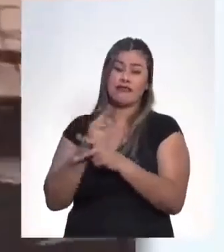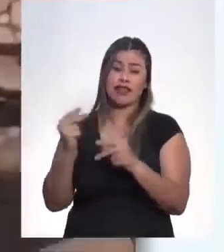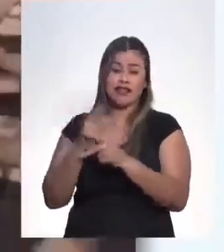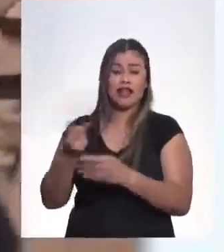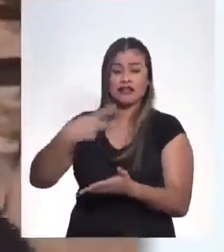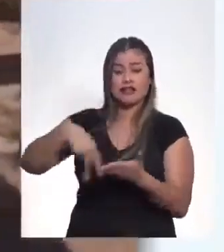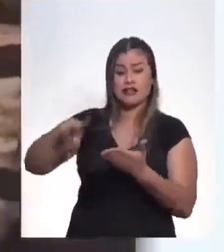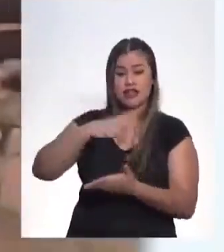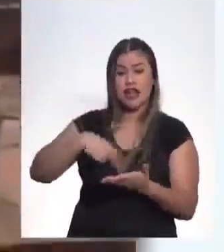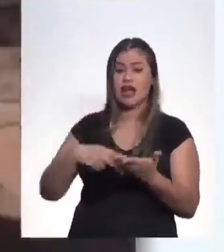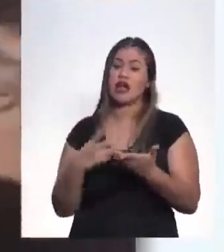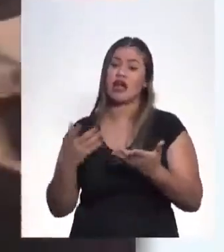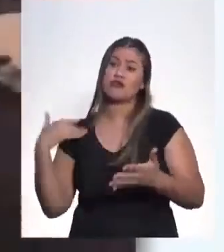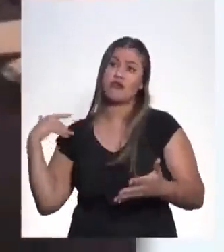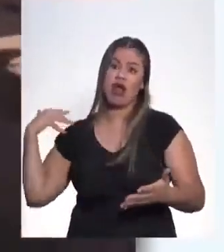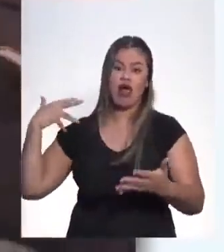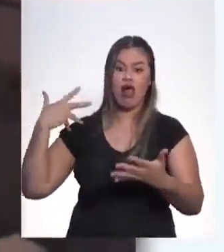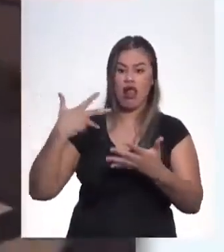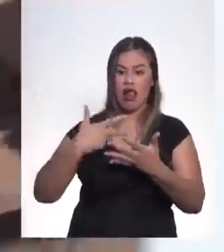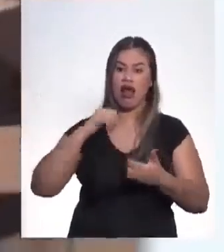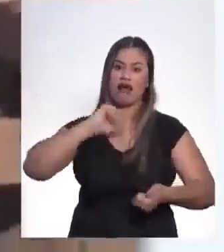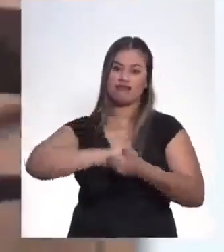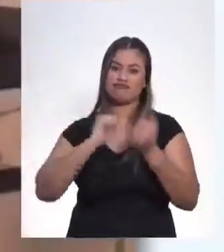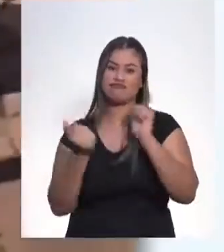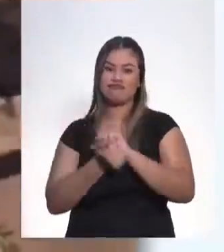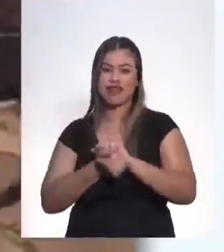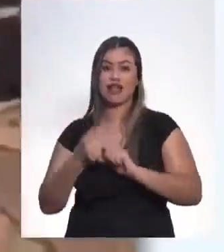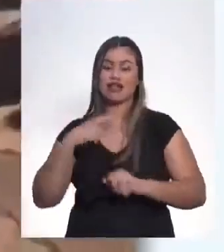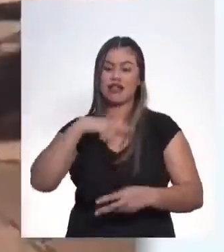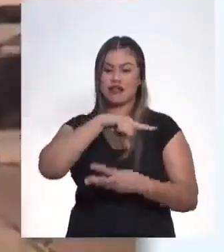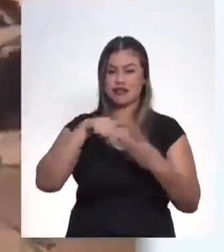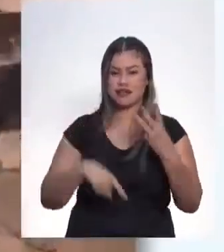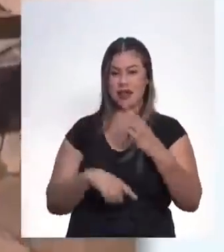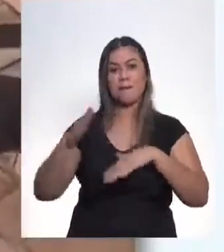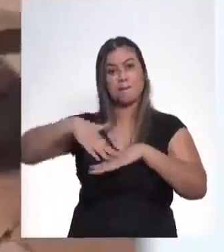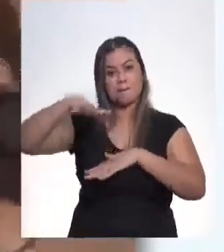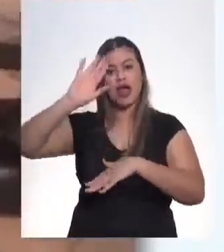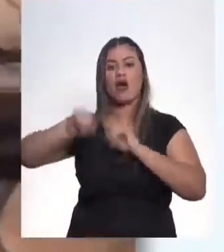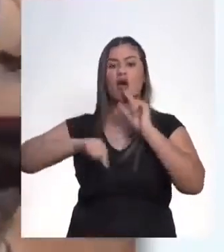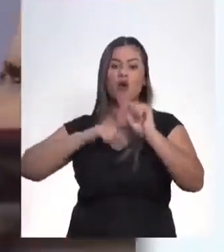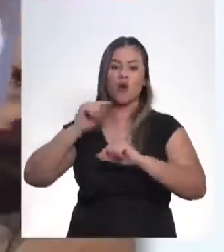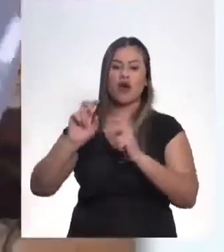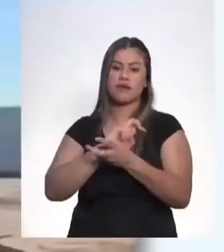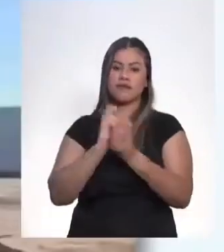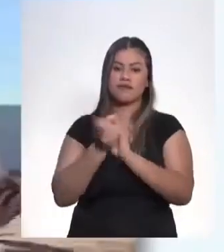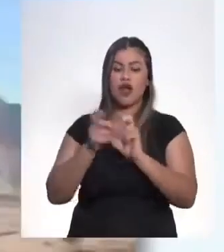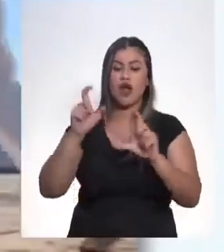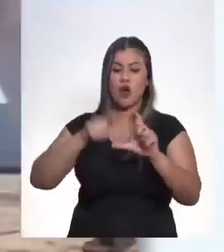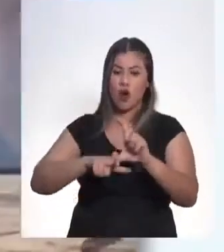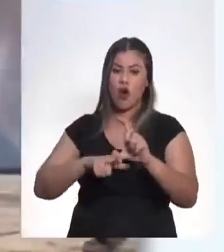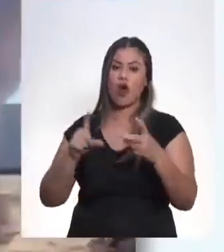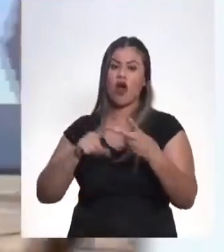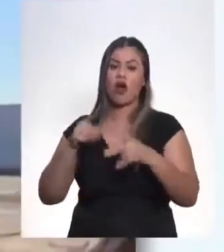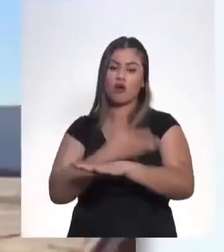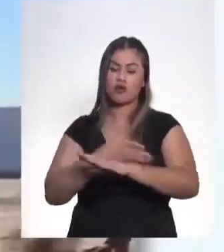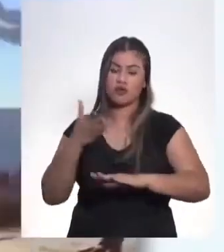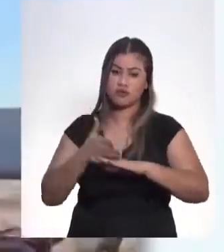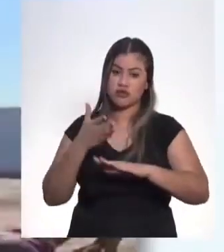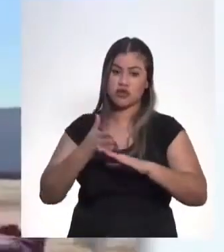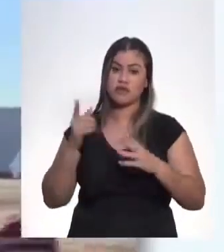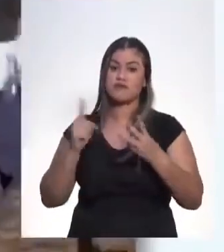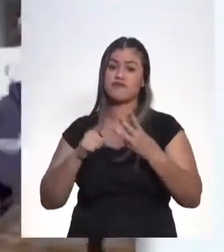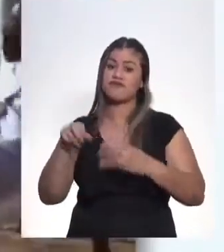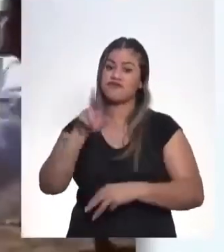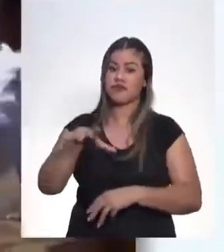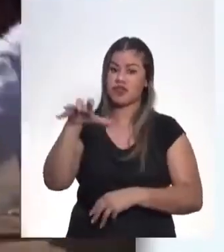cá, houve adaptações e atualmente 3 tipos são os mais praticados: a capoeira de Angola, a contemporânea e a